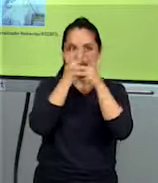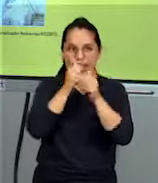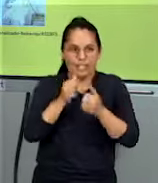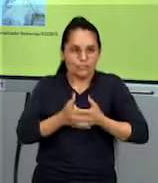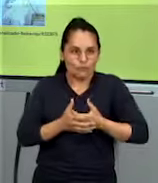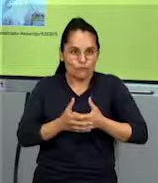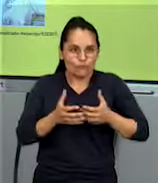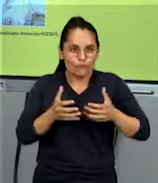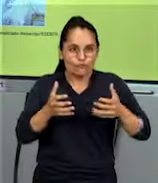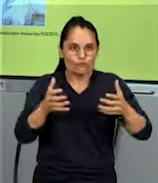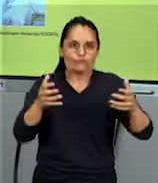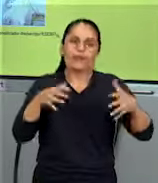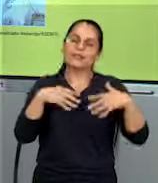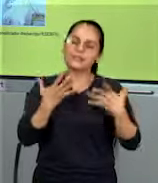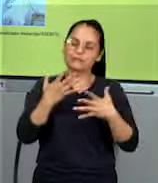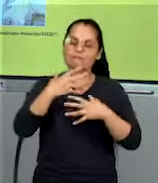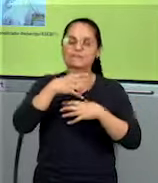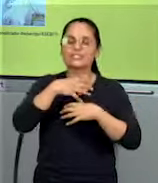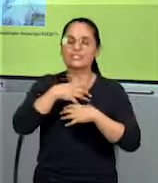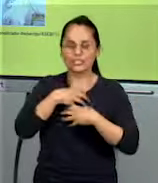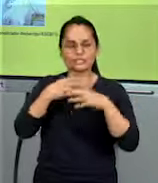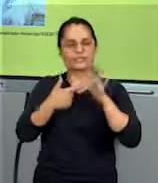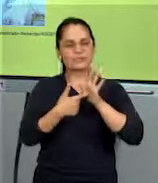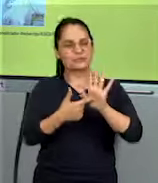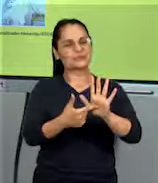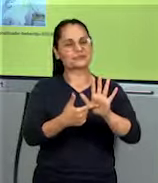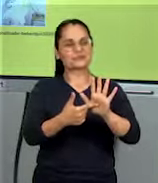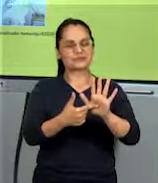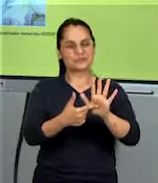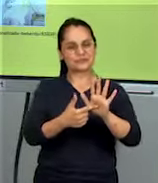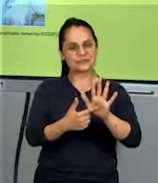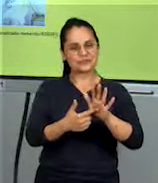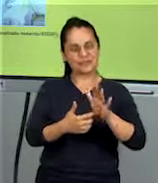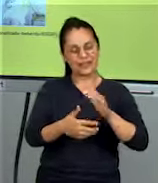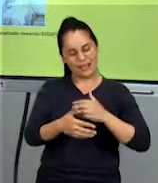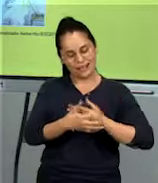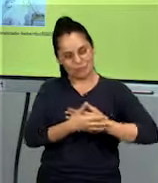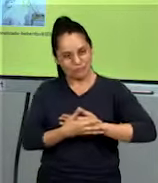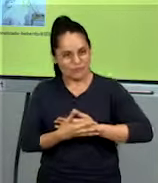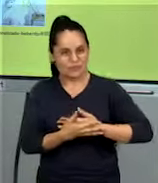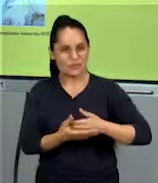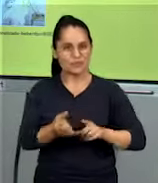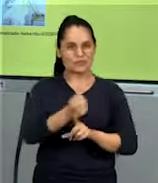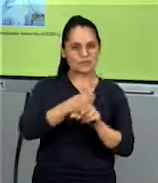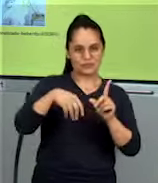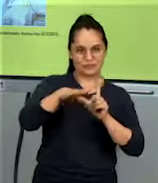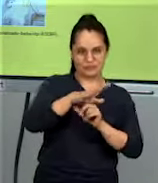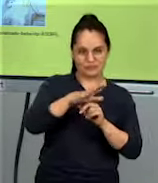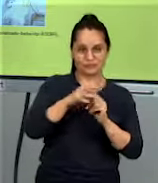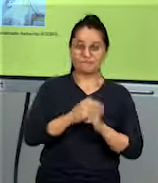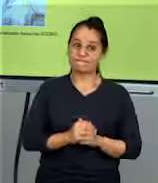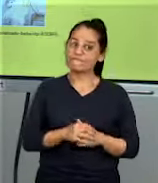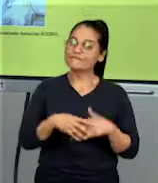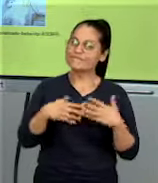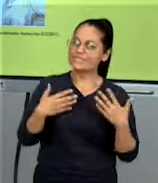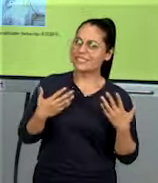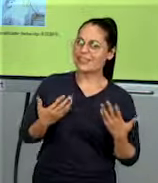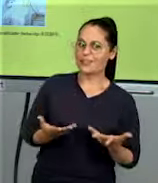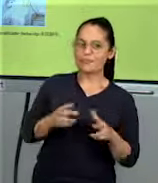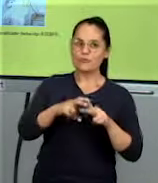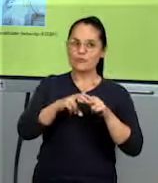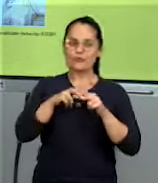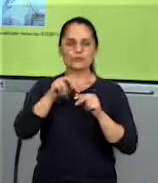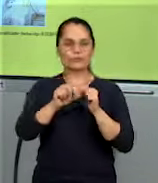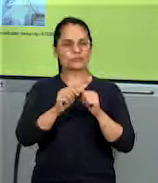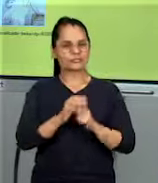maior. Então, é uma forma de apresentar aquela criança para a sociedade. E aí, por